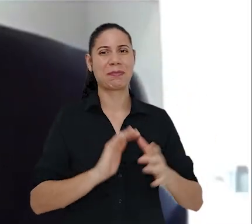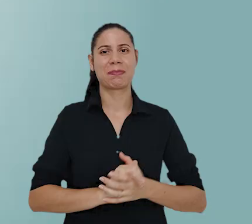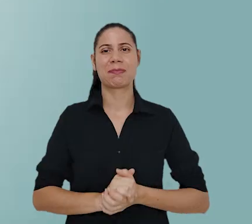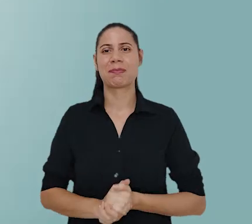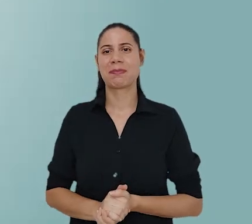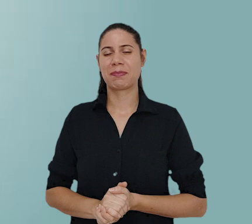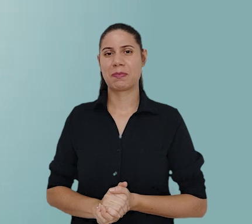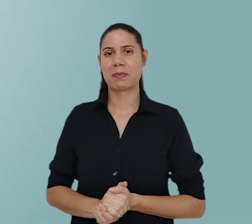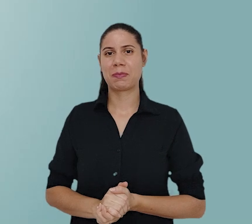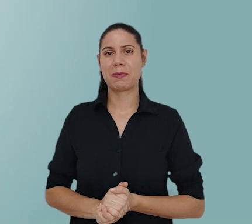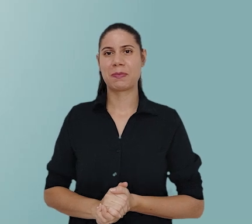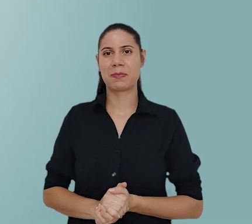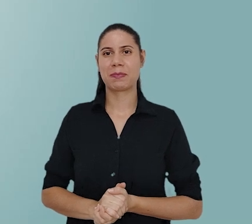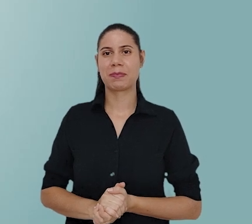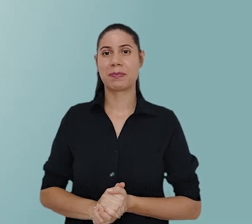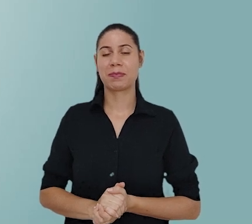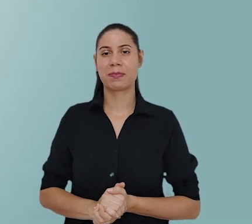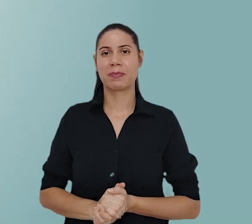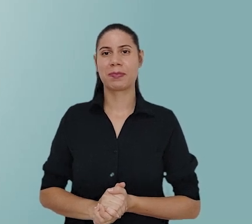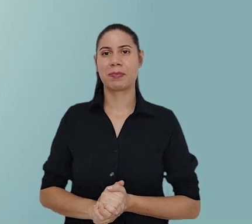tchau.